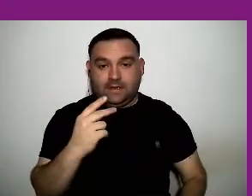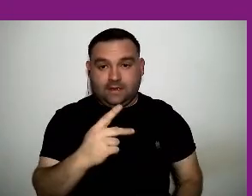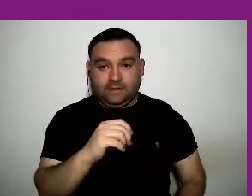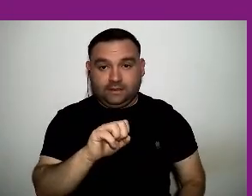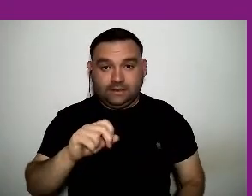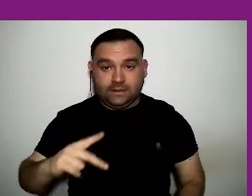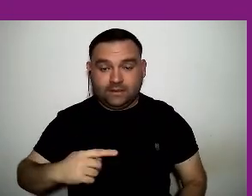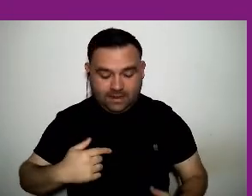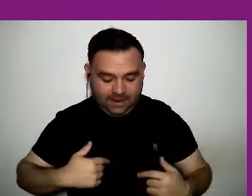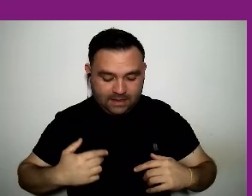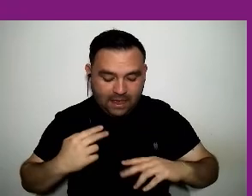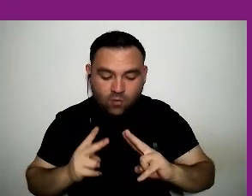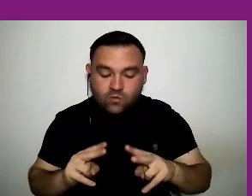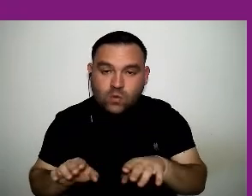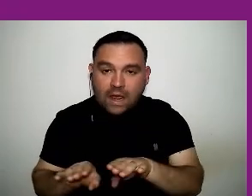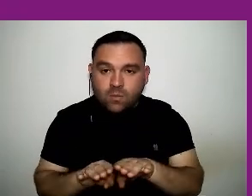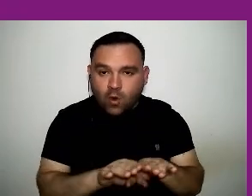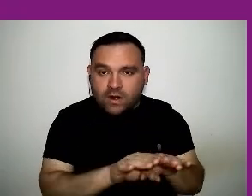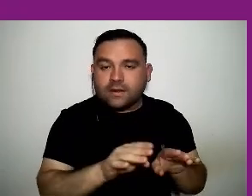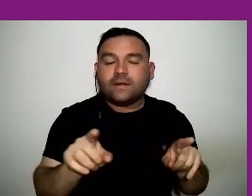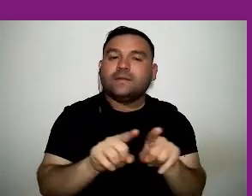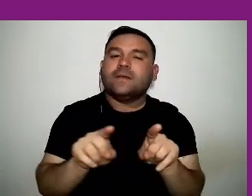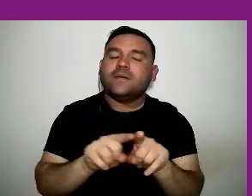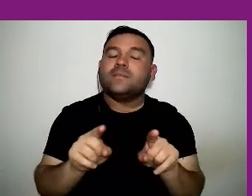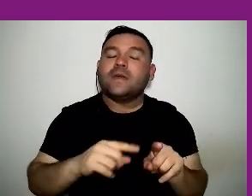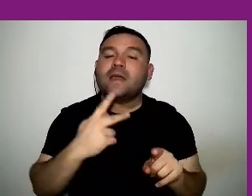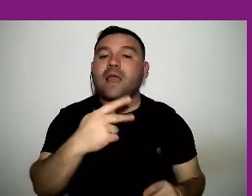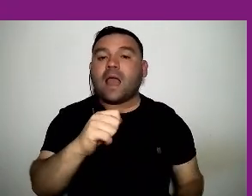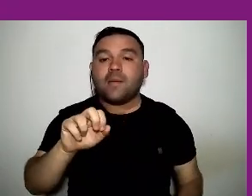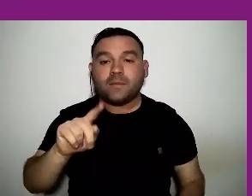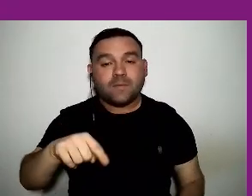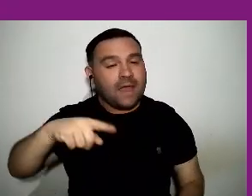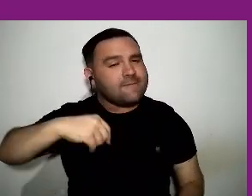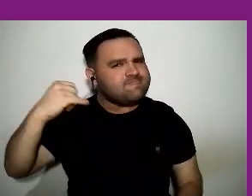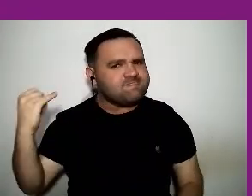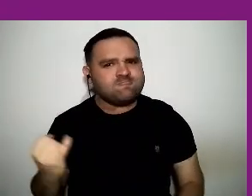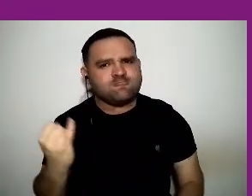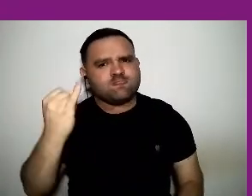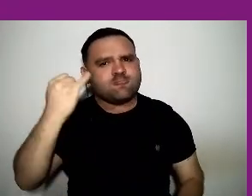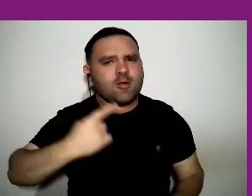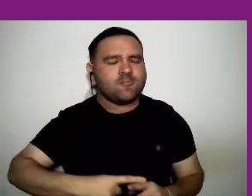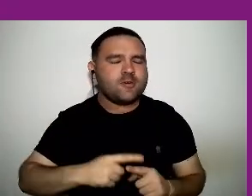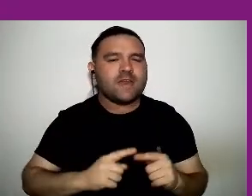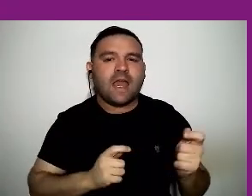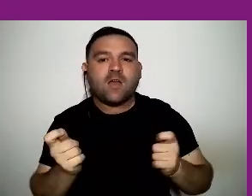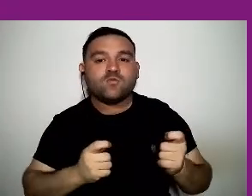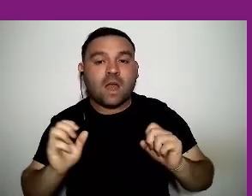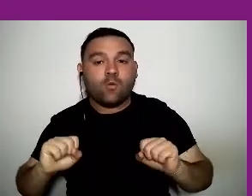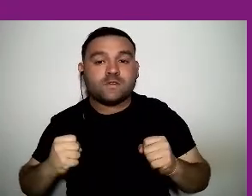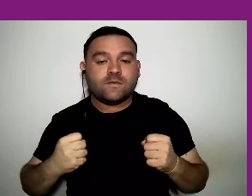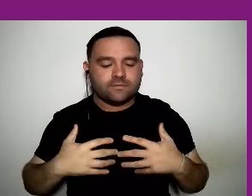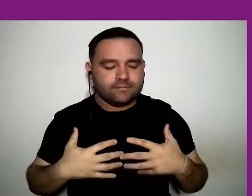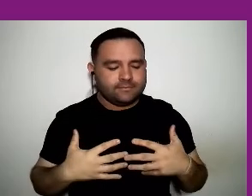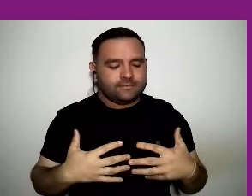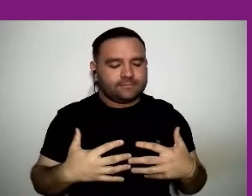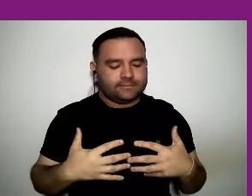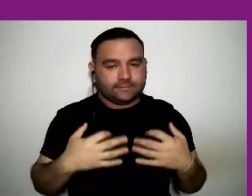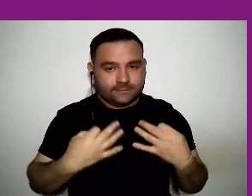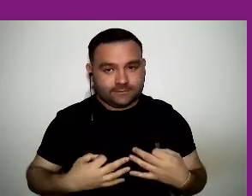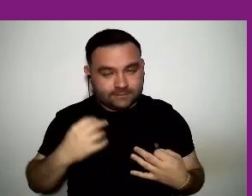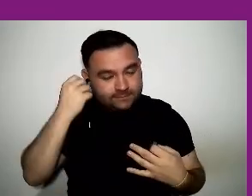manter esse pulmão homogêneo. Mas a titulação da PIP também é fundamental para ajustar o esforço respiratório